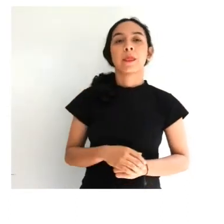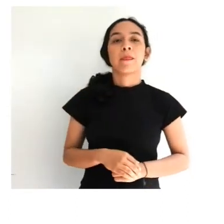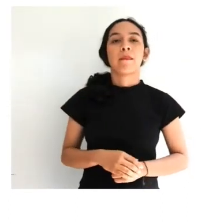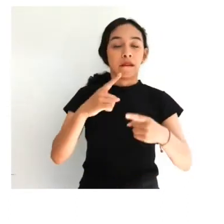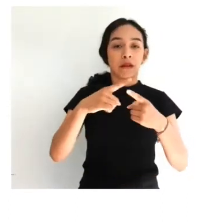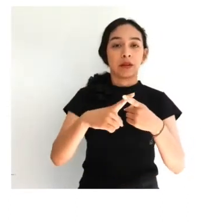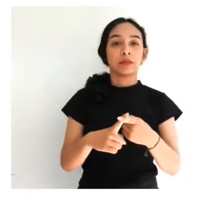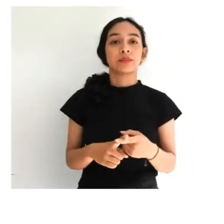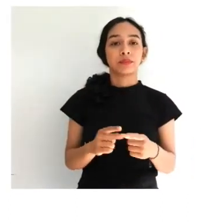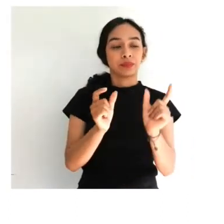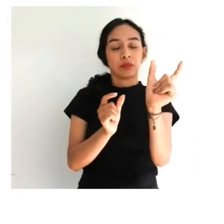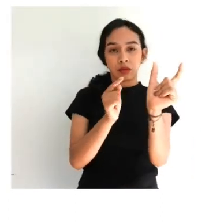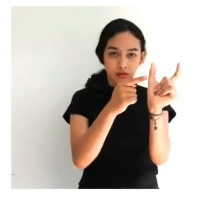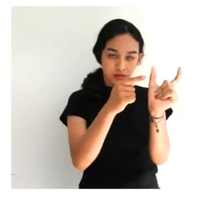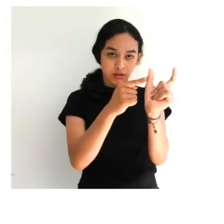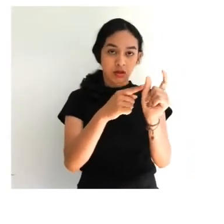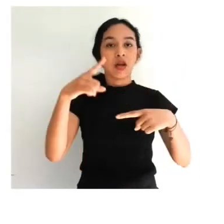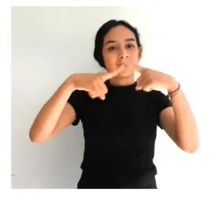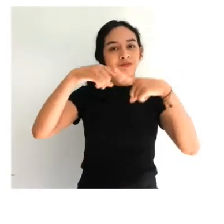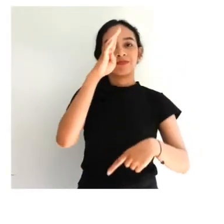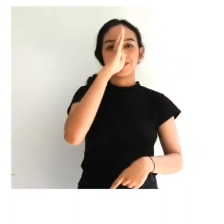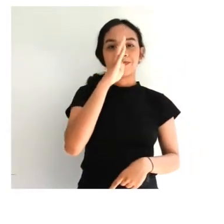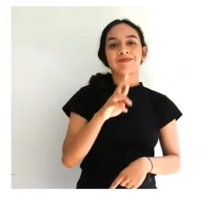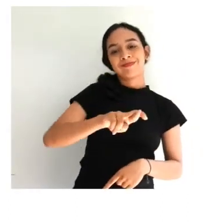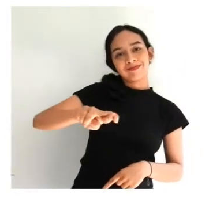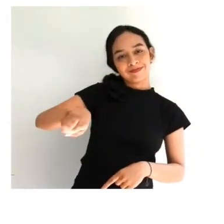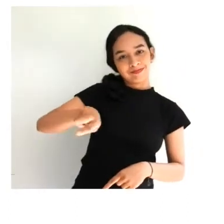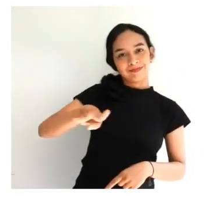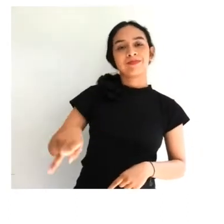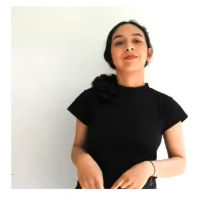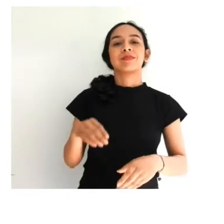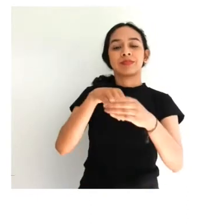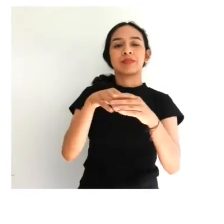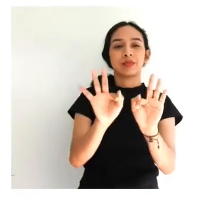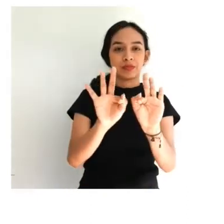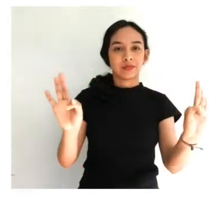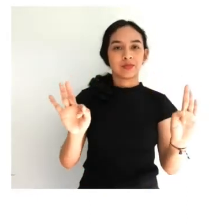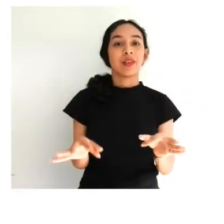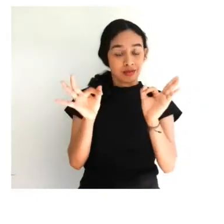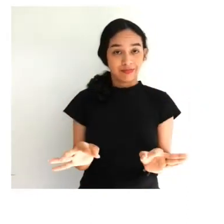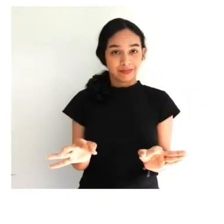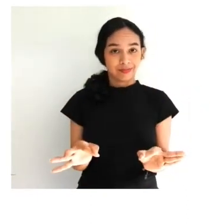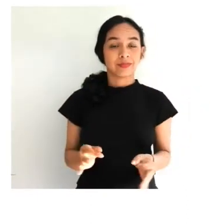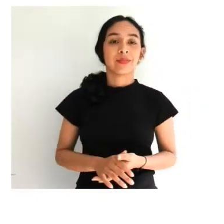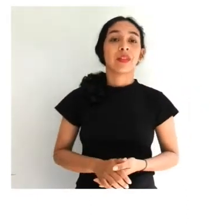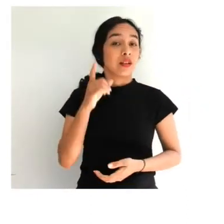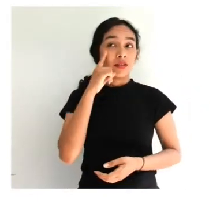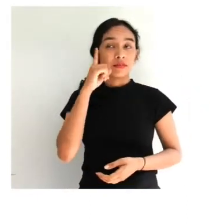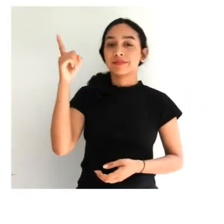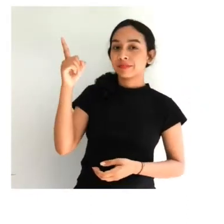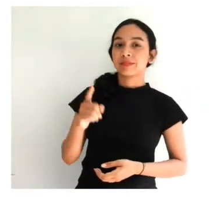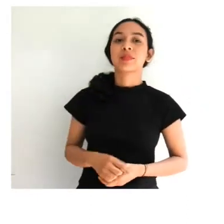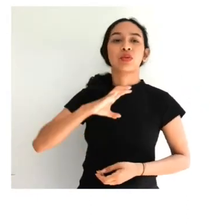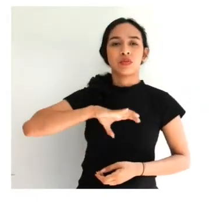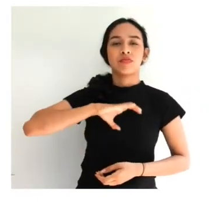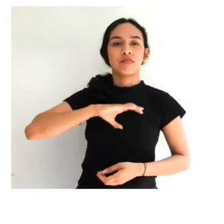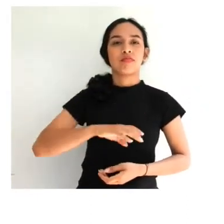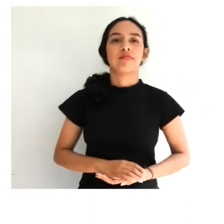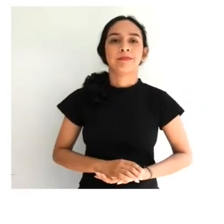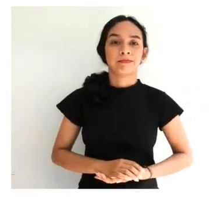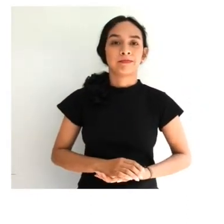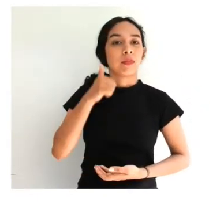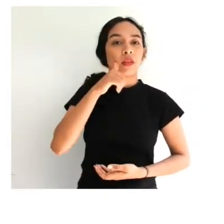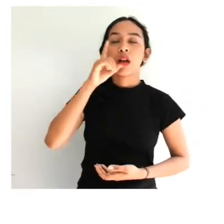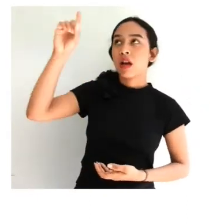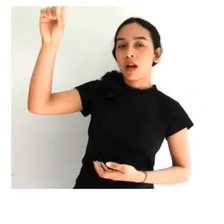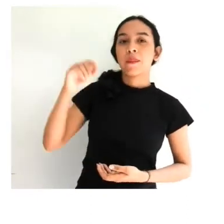ela aqui é um objeto indireto na oração, certo? Bom, observe que em